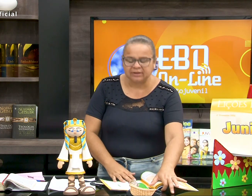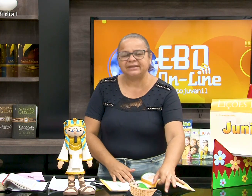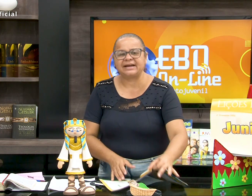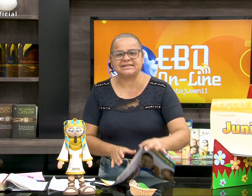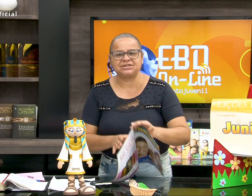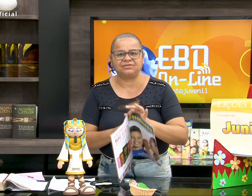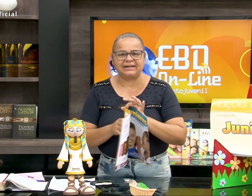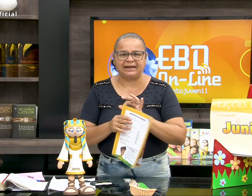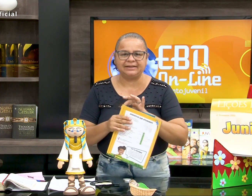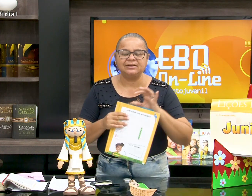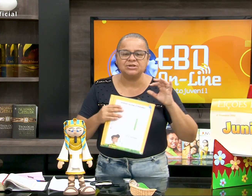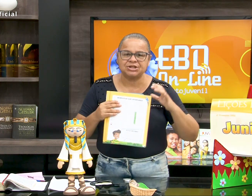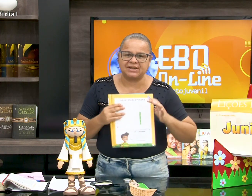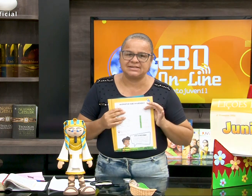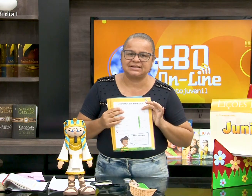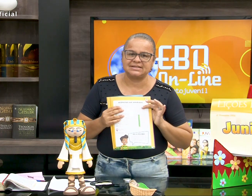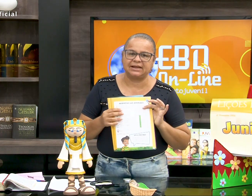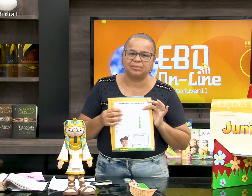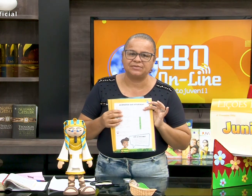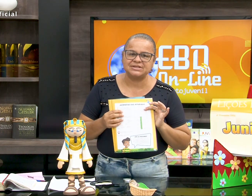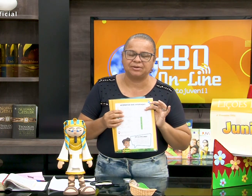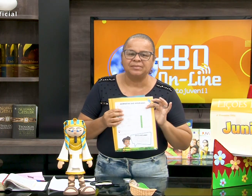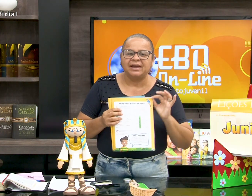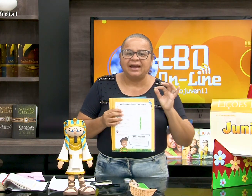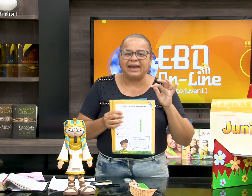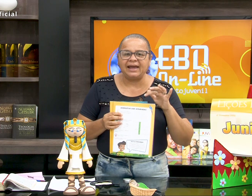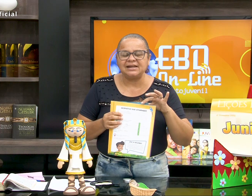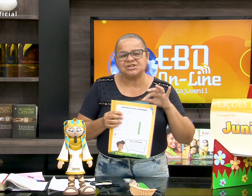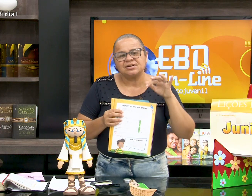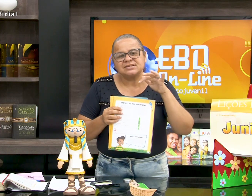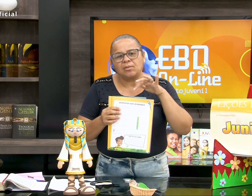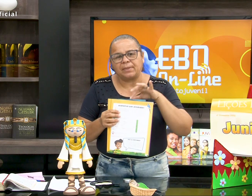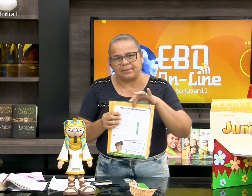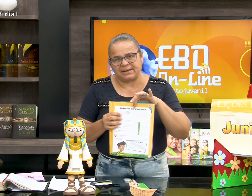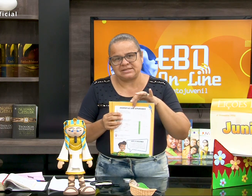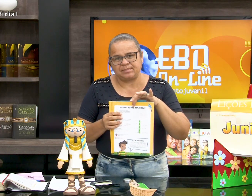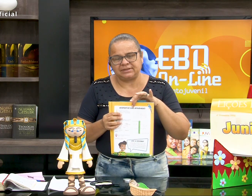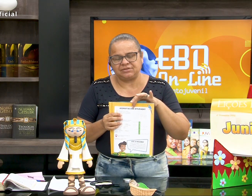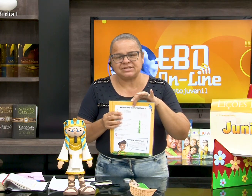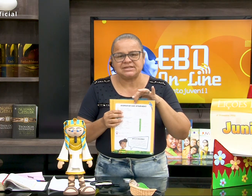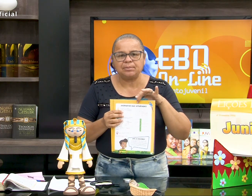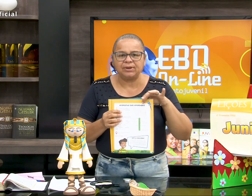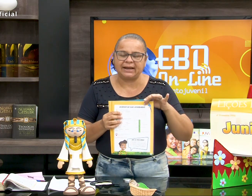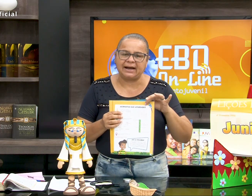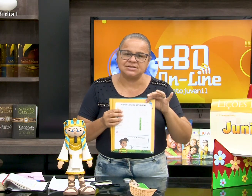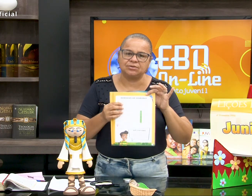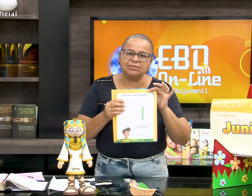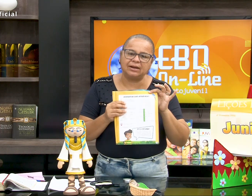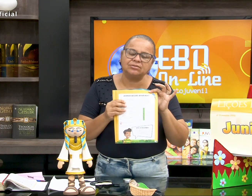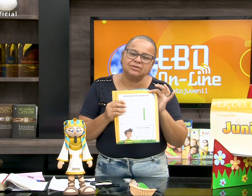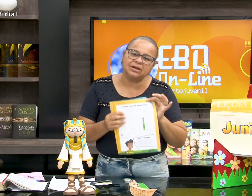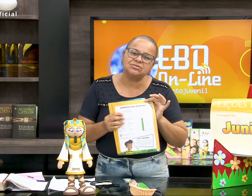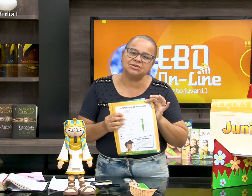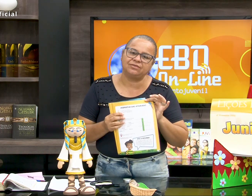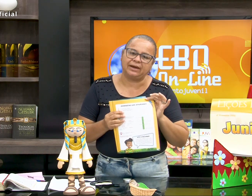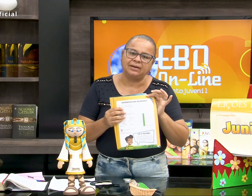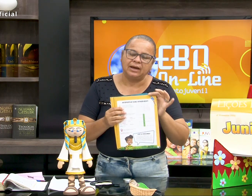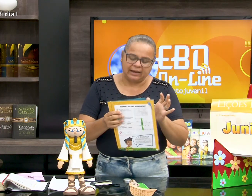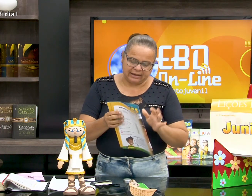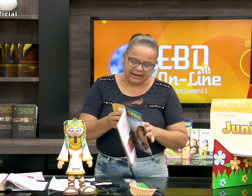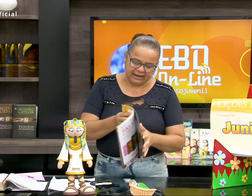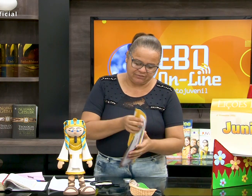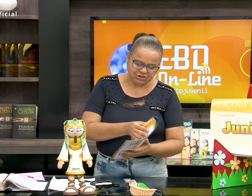memorizando, tem as atividades, não esqueça, tá certo, professor? Eles são bem participativos. Se por acaso o aluno não